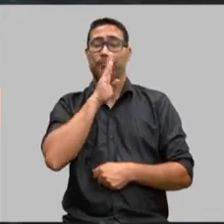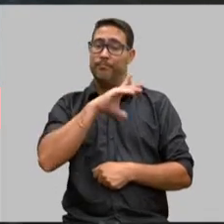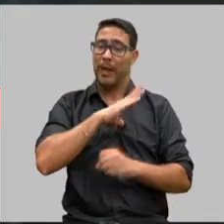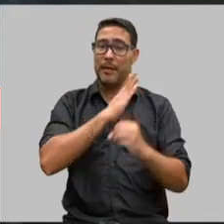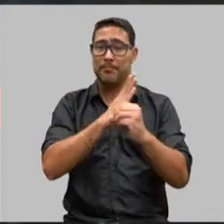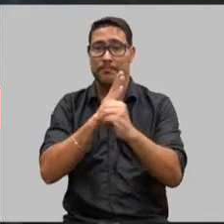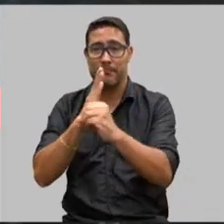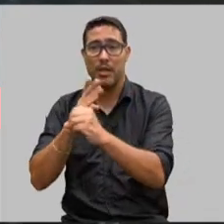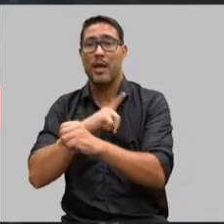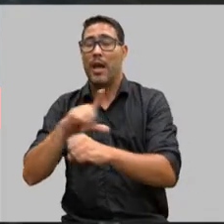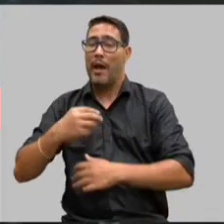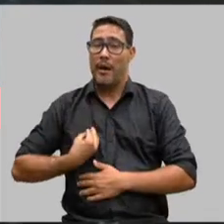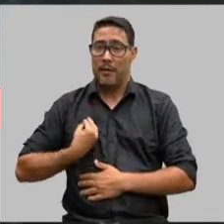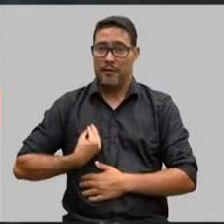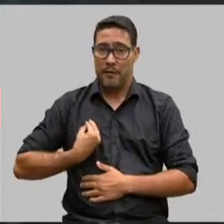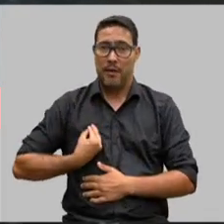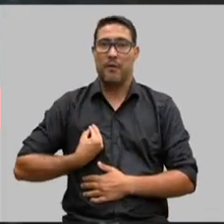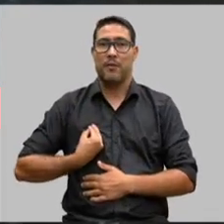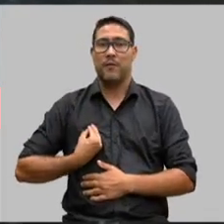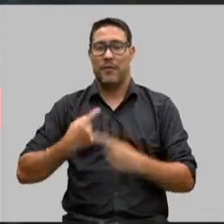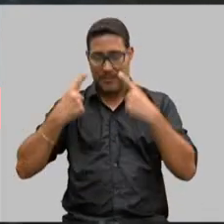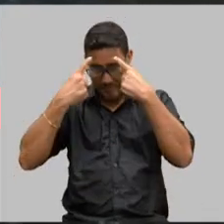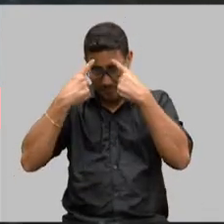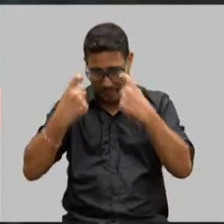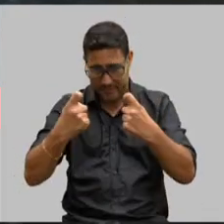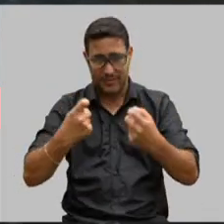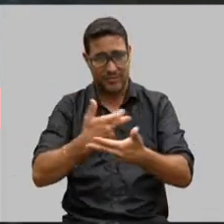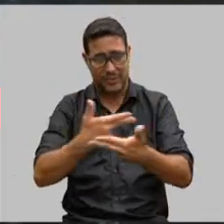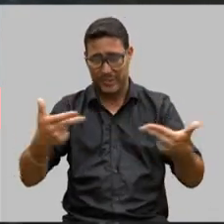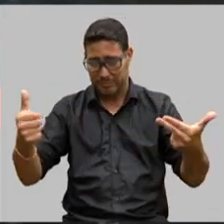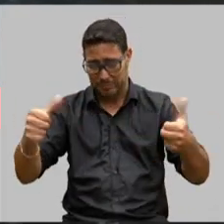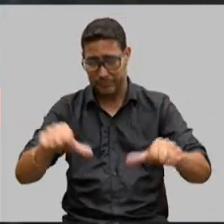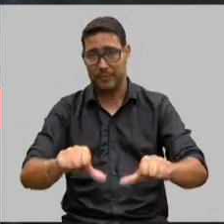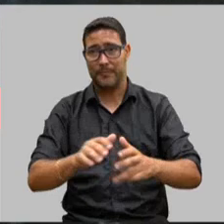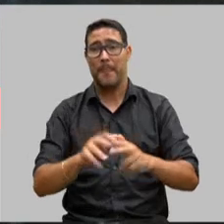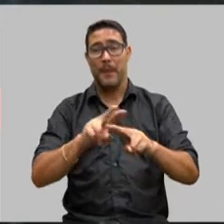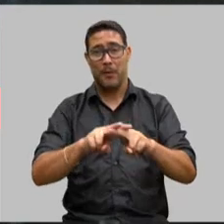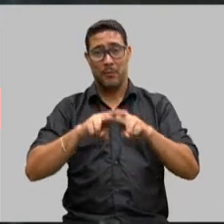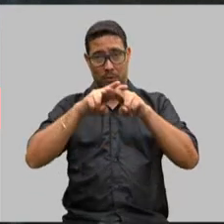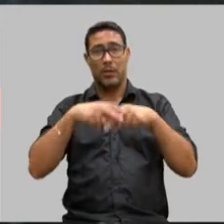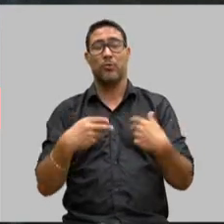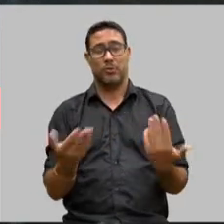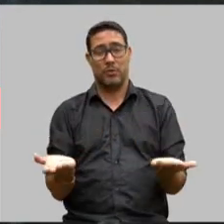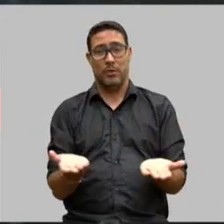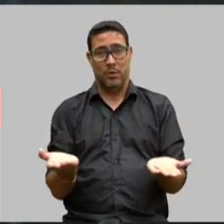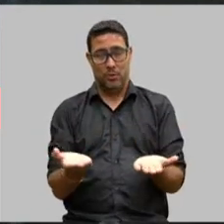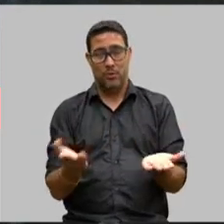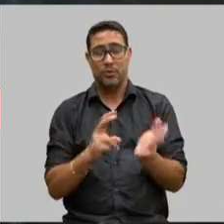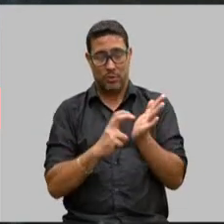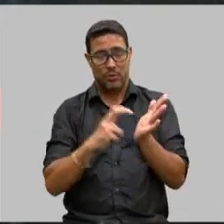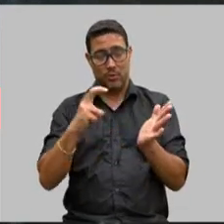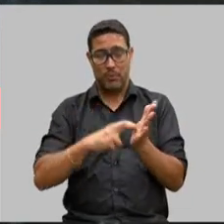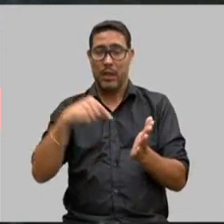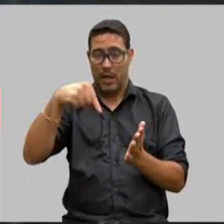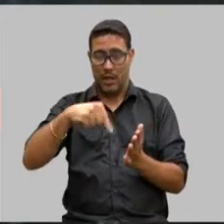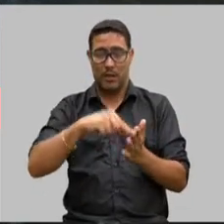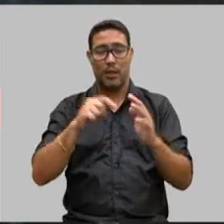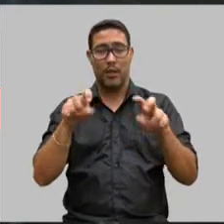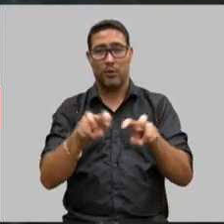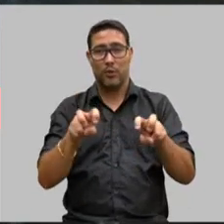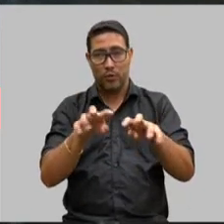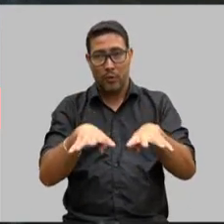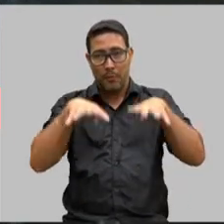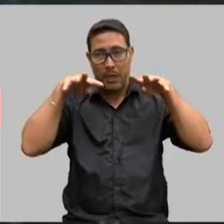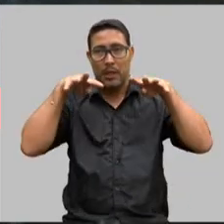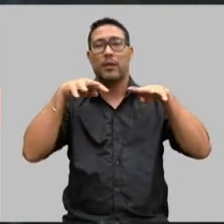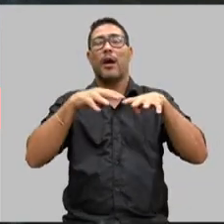violências extremas. Então, acho que esse lançamento, nesta manhã, no plenário, nos